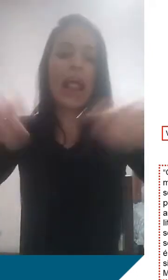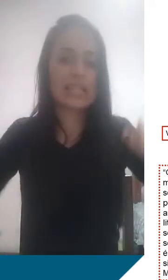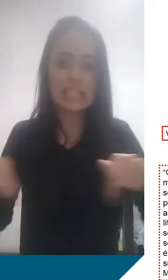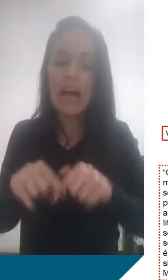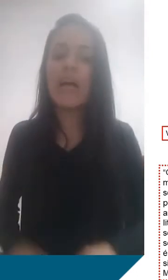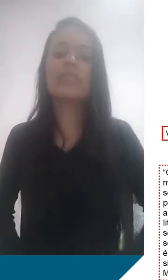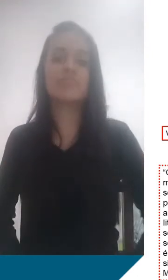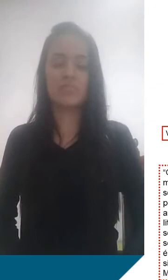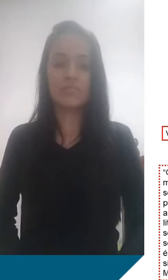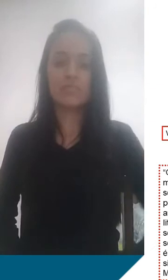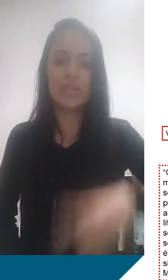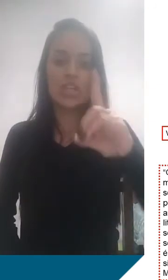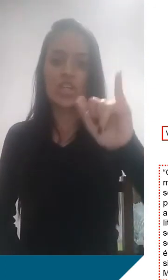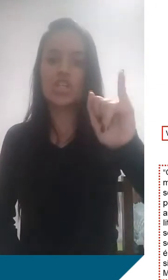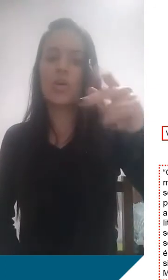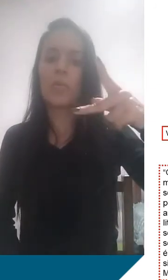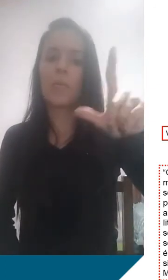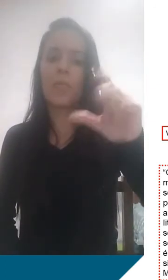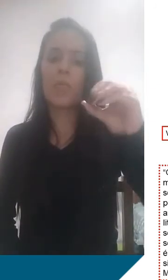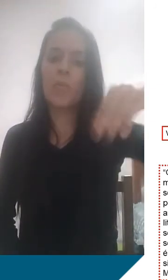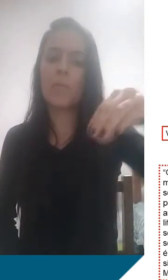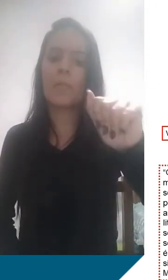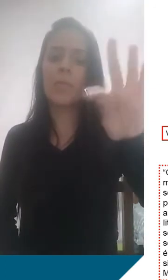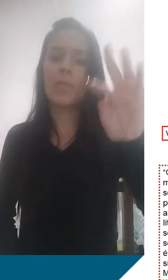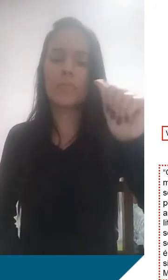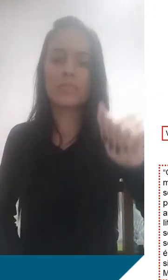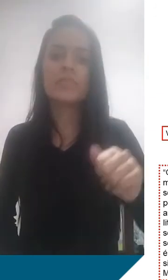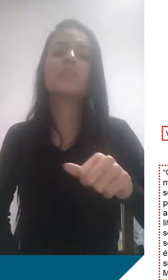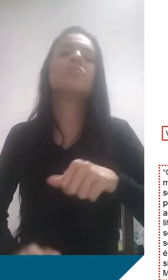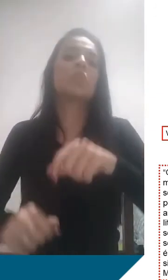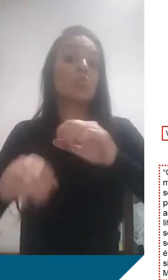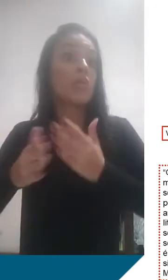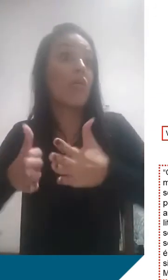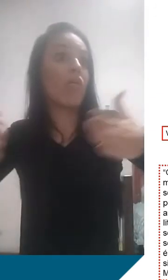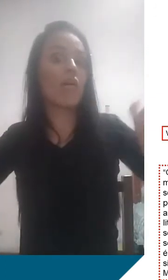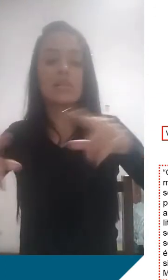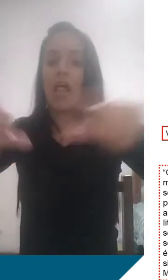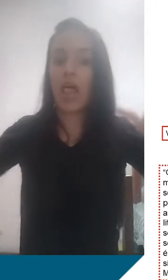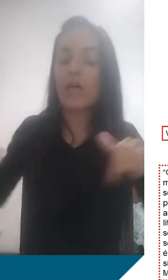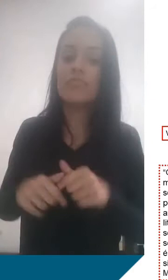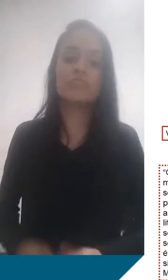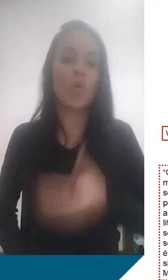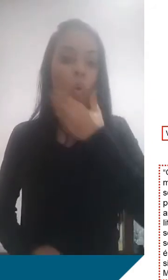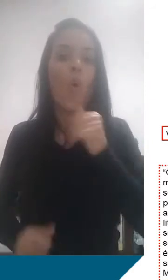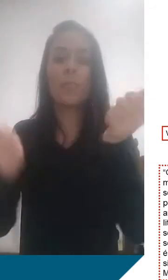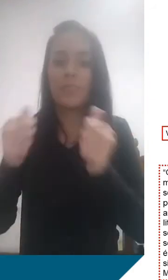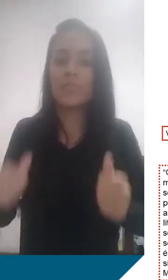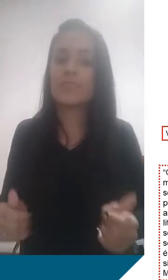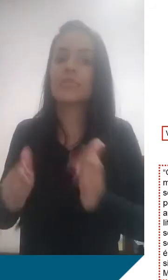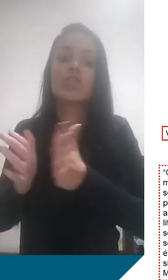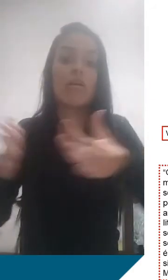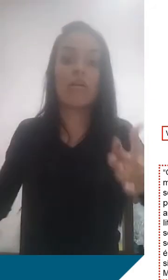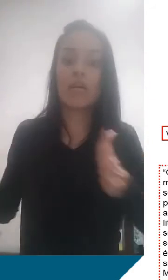o diplomata nos brilhantes salões, o literato no prelo, os artistas nas exposições, etc.